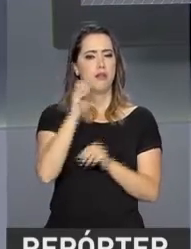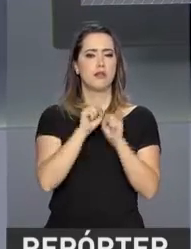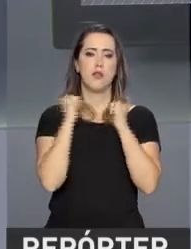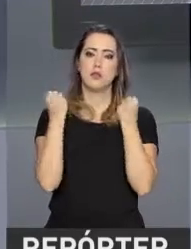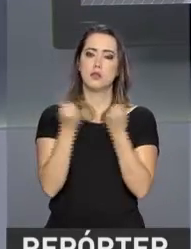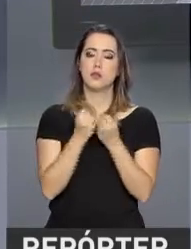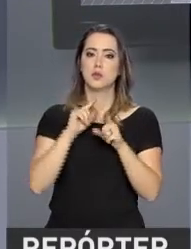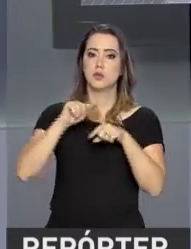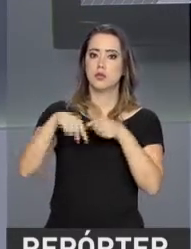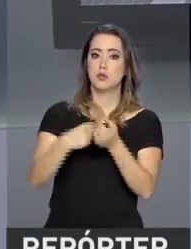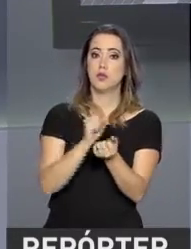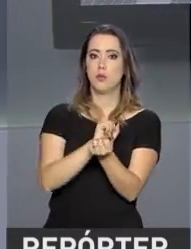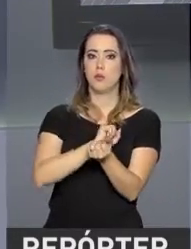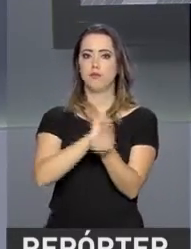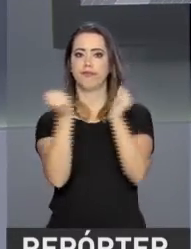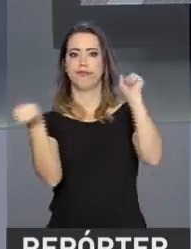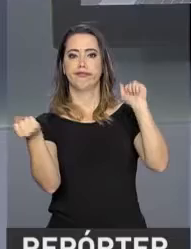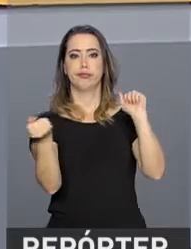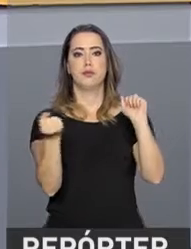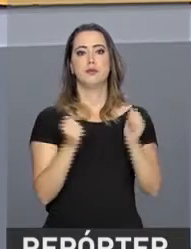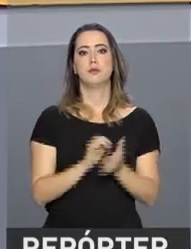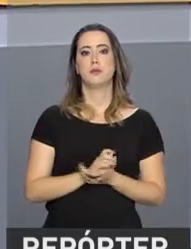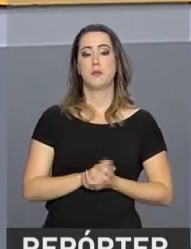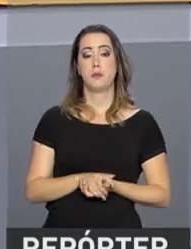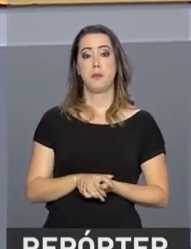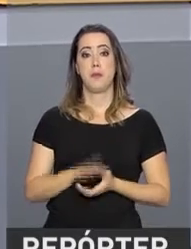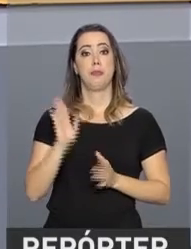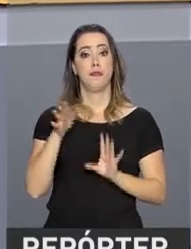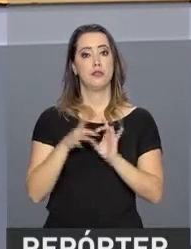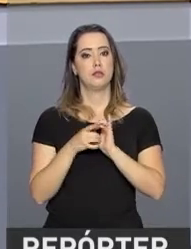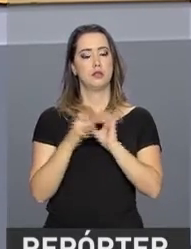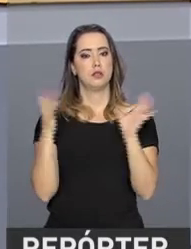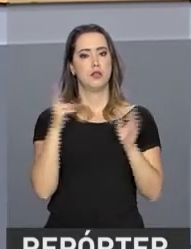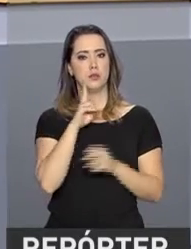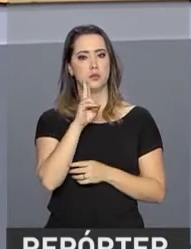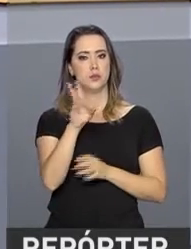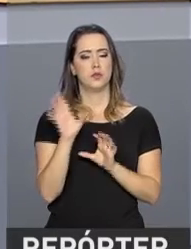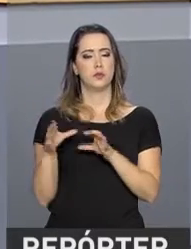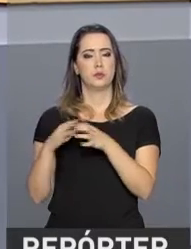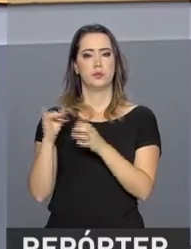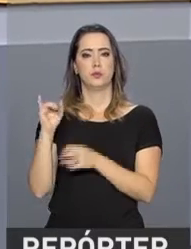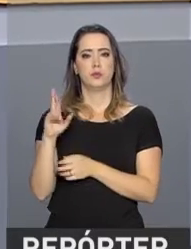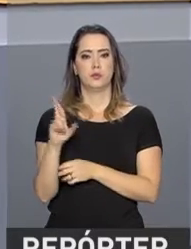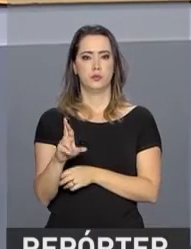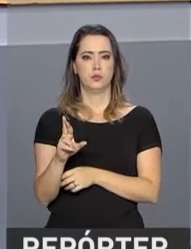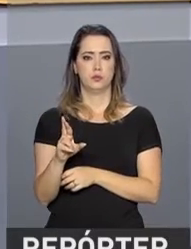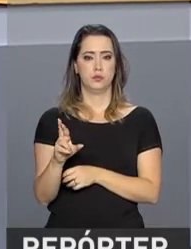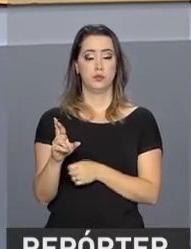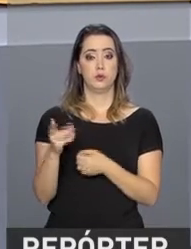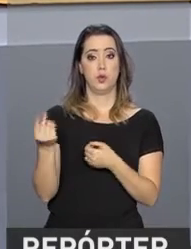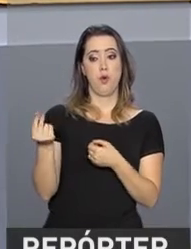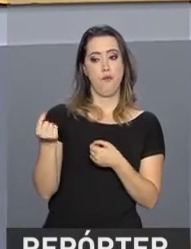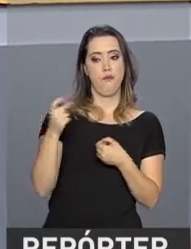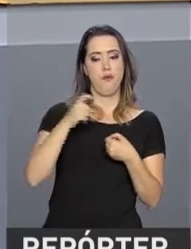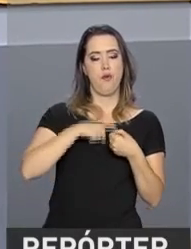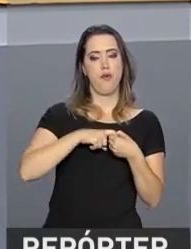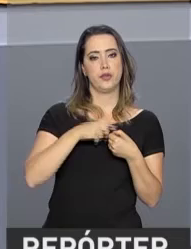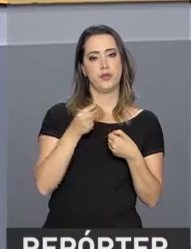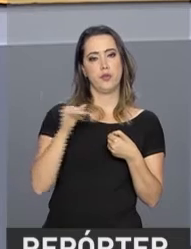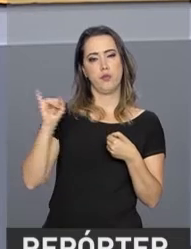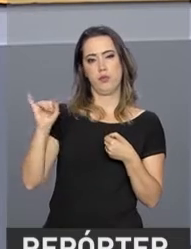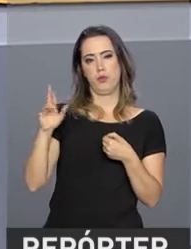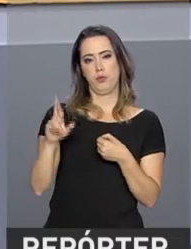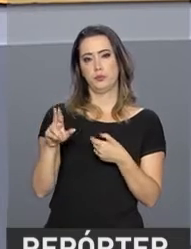período após a abolição. Já está liberada a consulta ao lote residual de restituição do Imposto de Renda. O